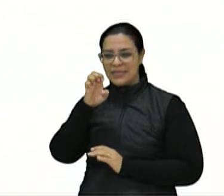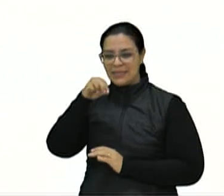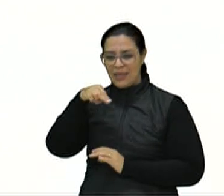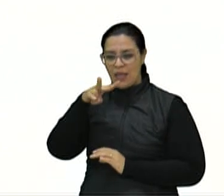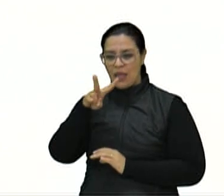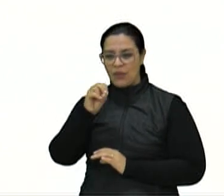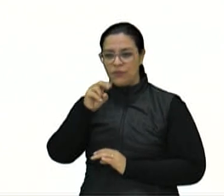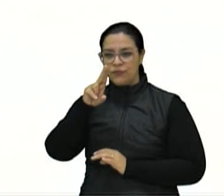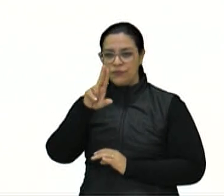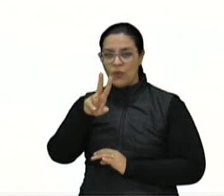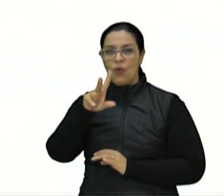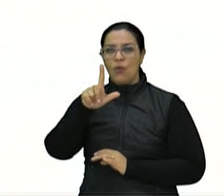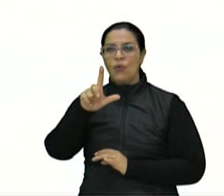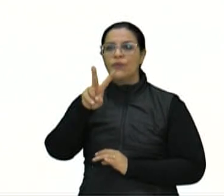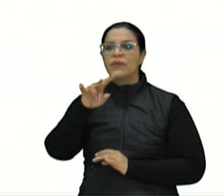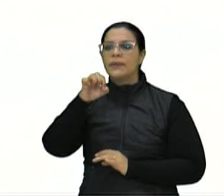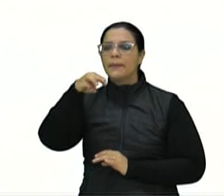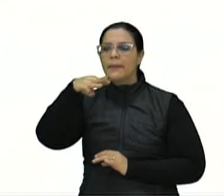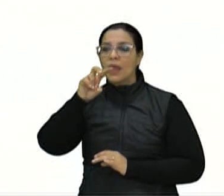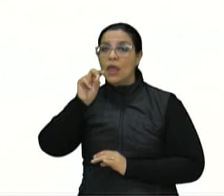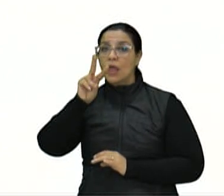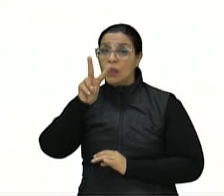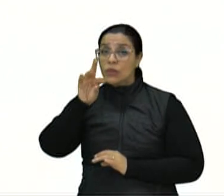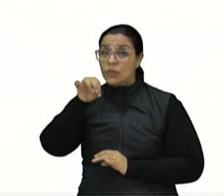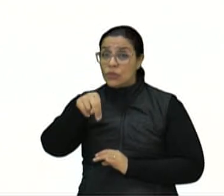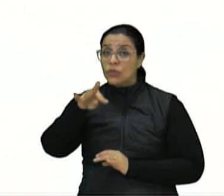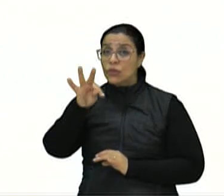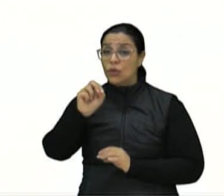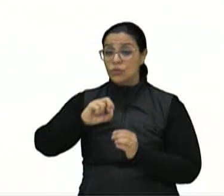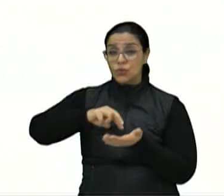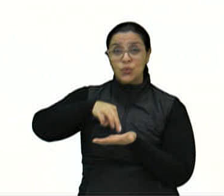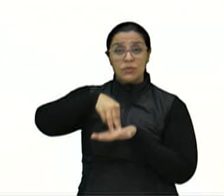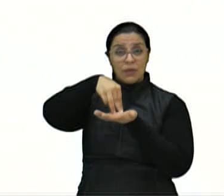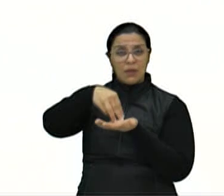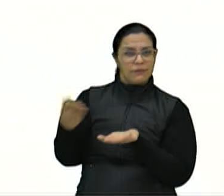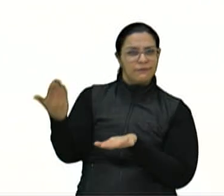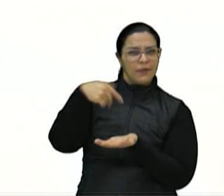desenvolvimento sustentável. Faz isso. Mostra que você sabe. Vamos lá.